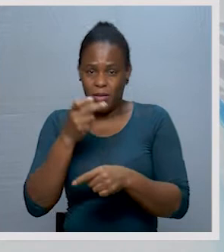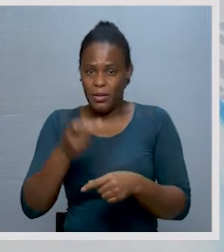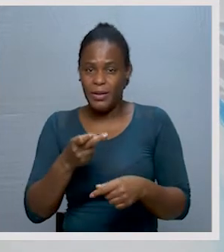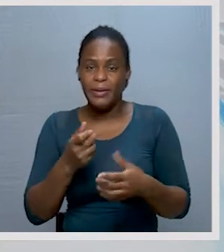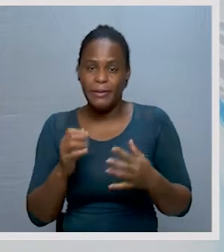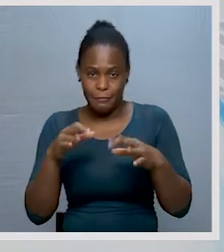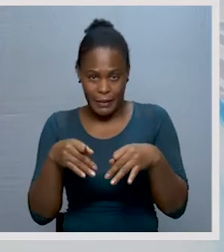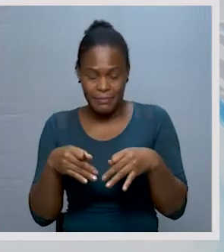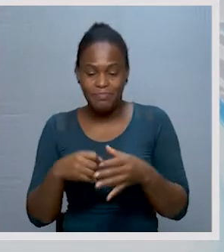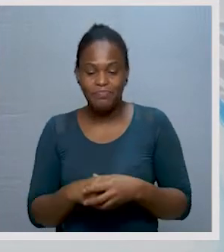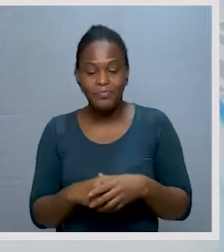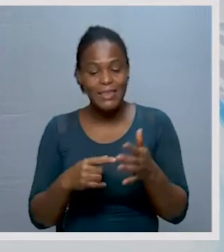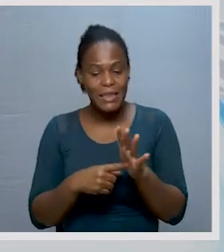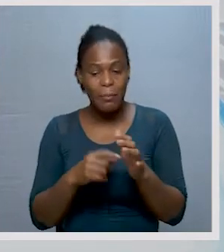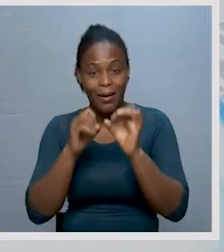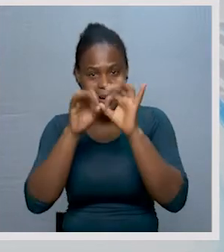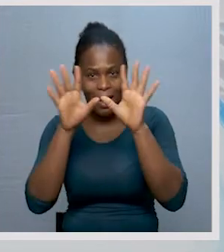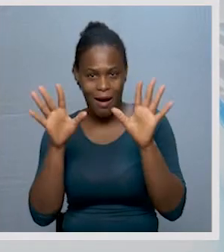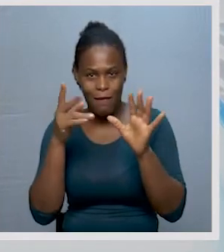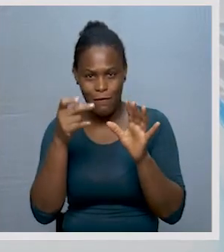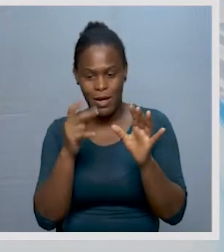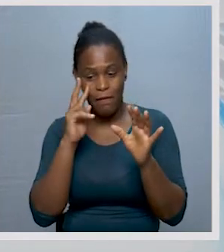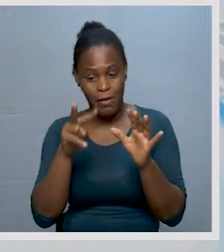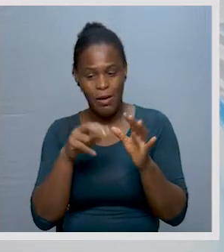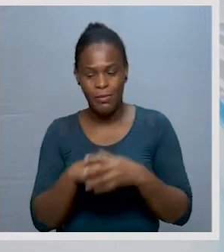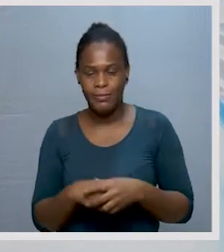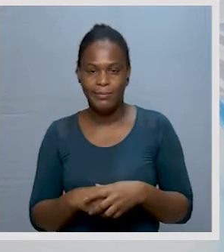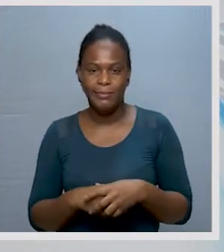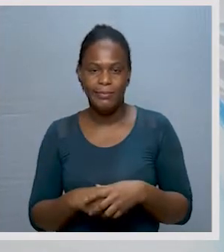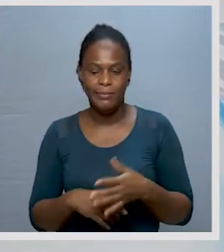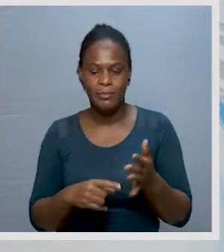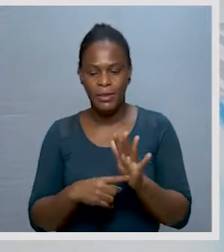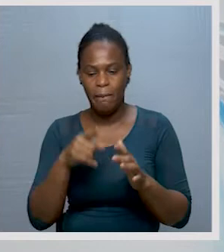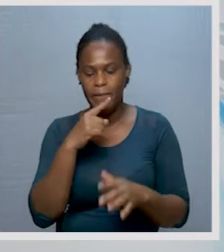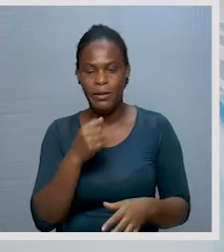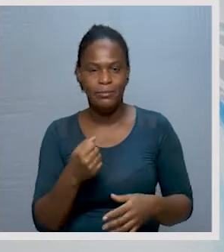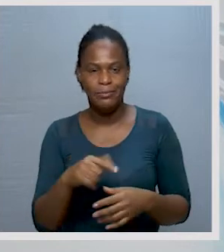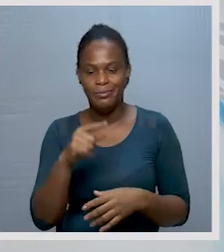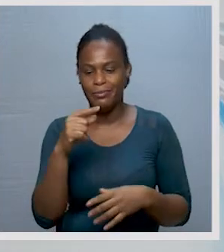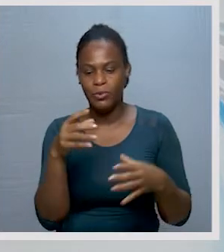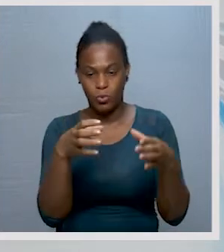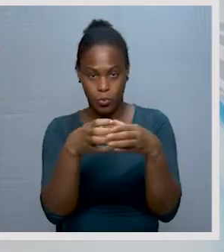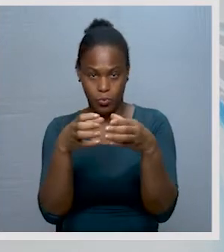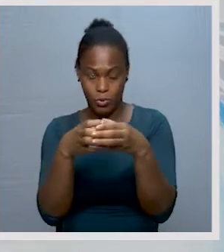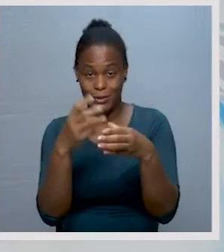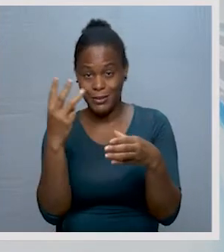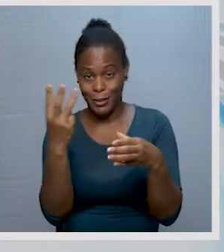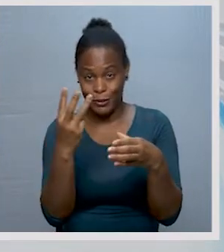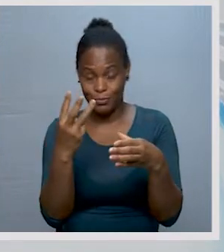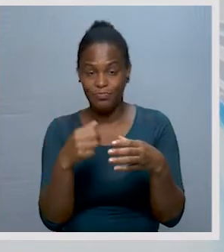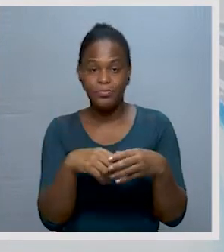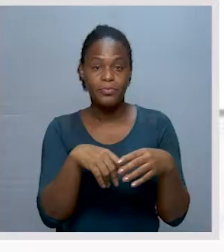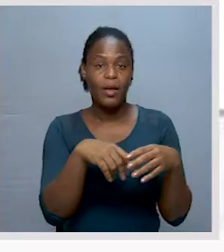Com o exemplo, tudo vai ficar mais claro. Aqui temos 3 grupos de 6, por